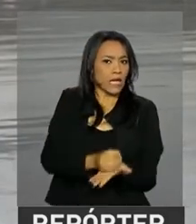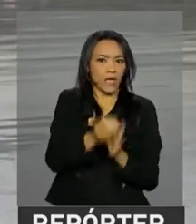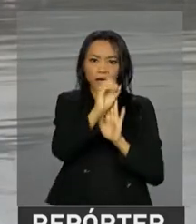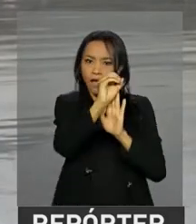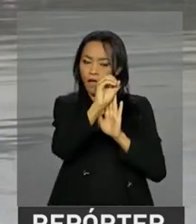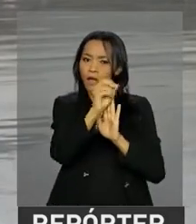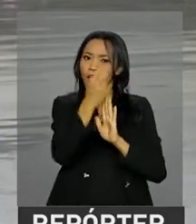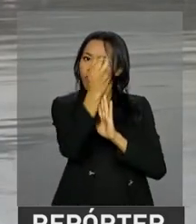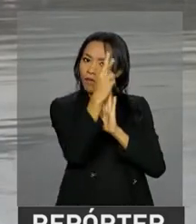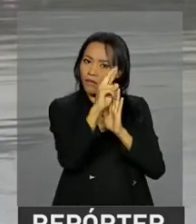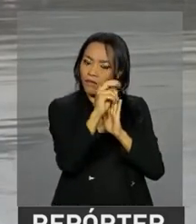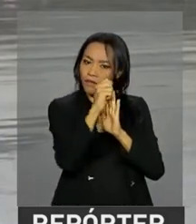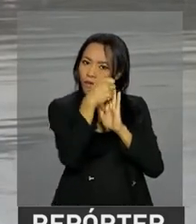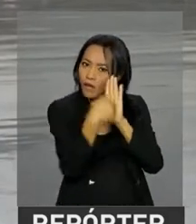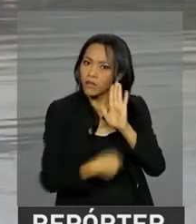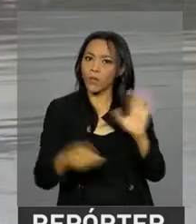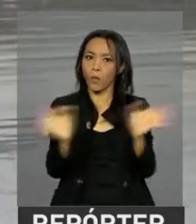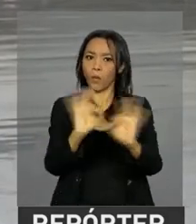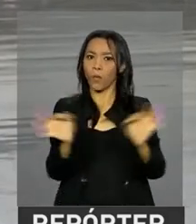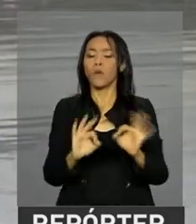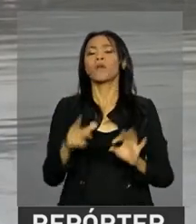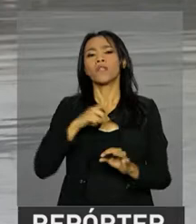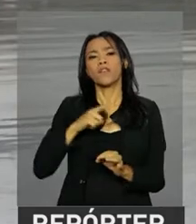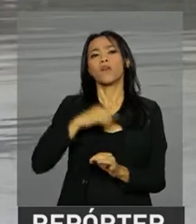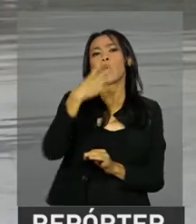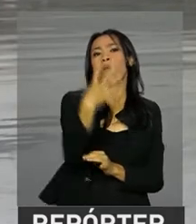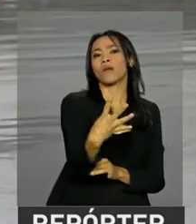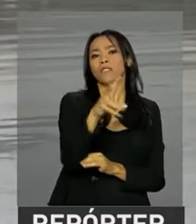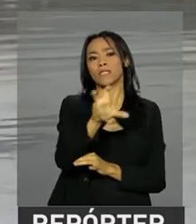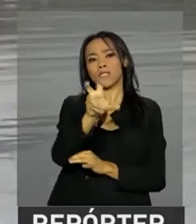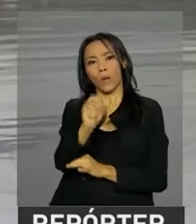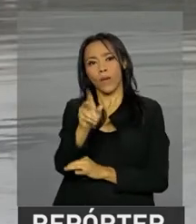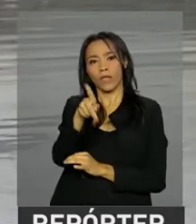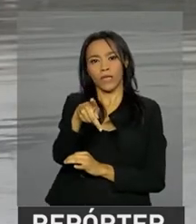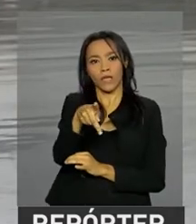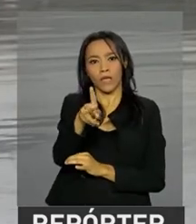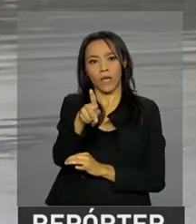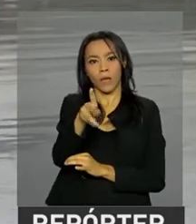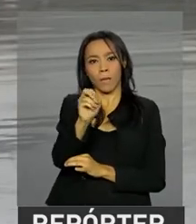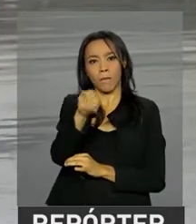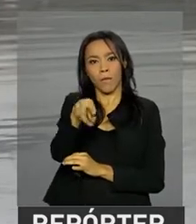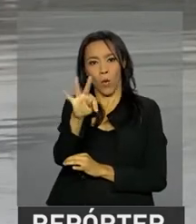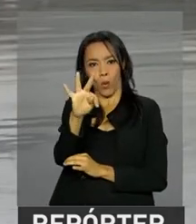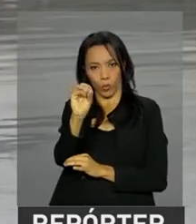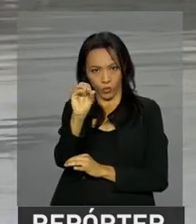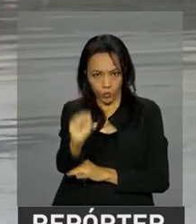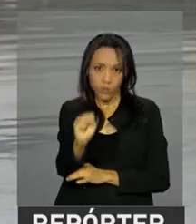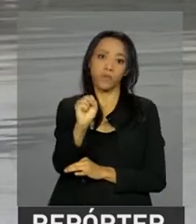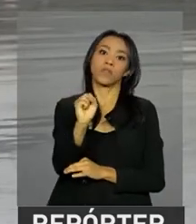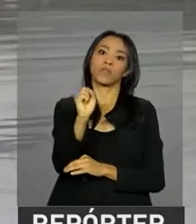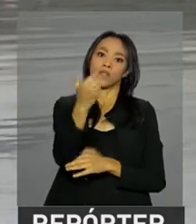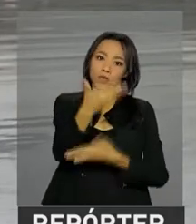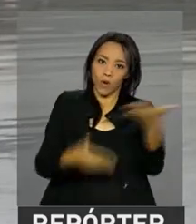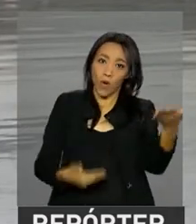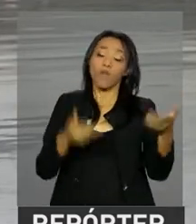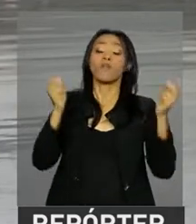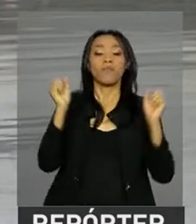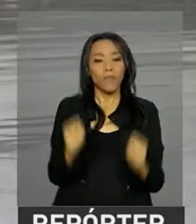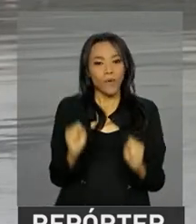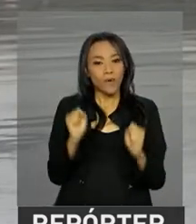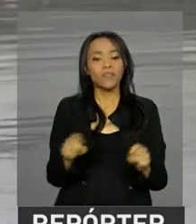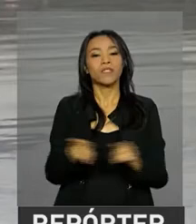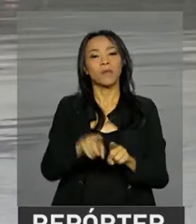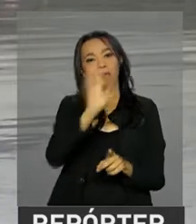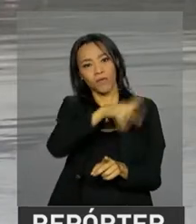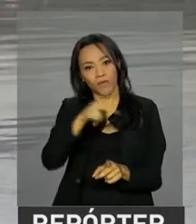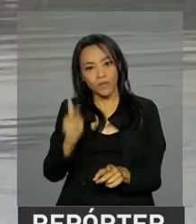e obtiveram pelo menos uma média de 450 pontos nas provas. Também podem concorrer professores da rede